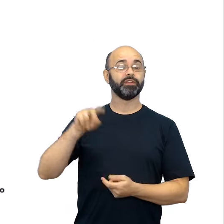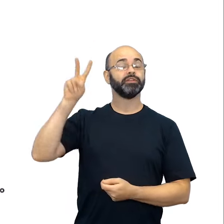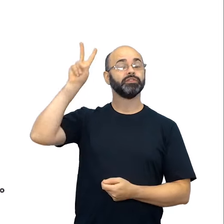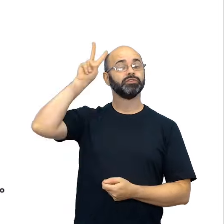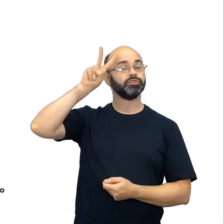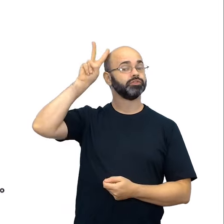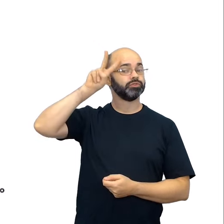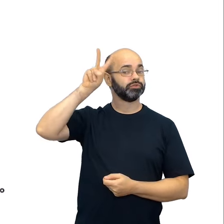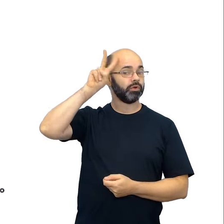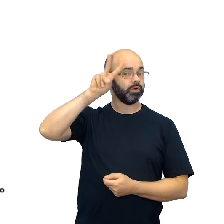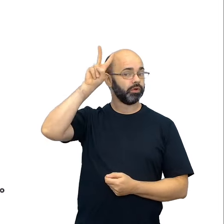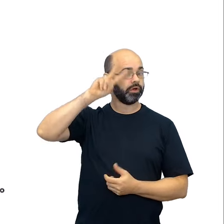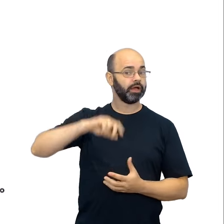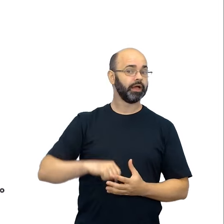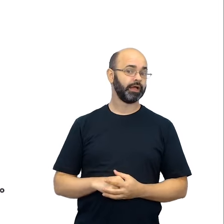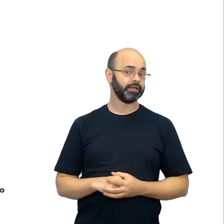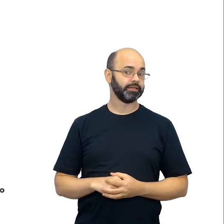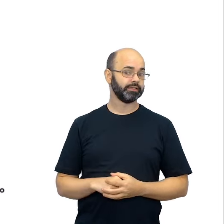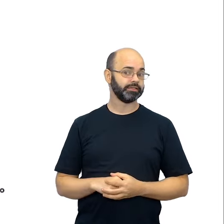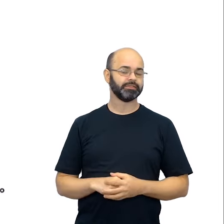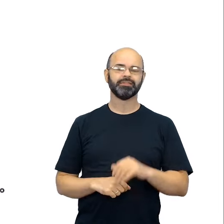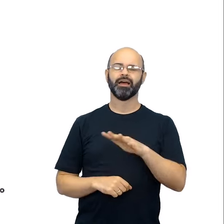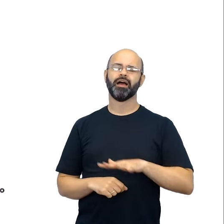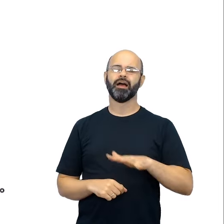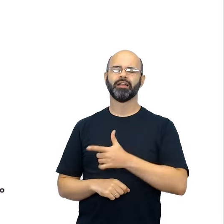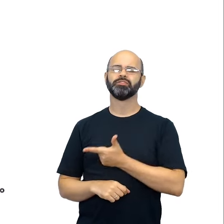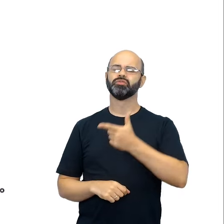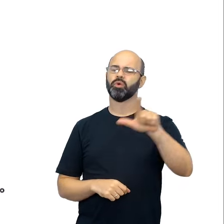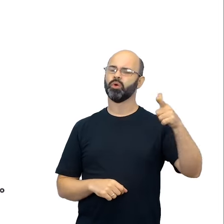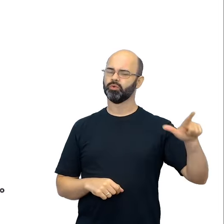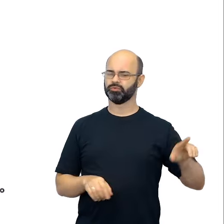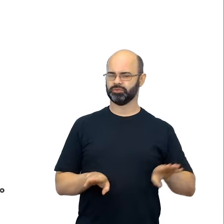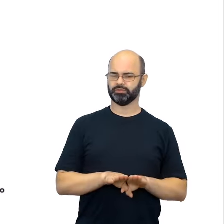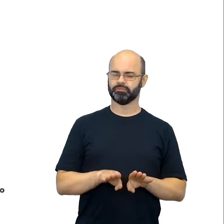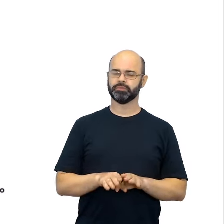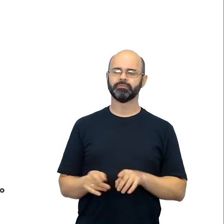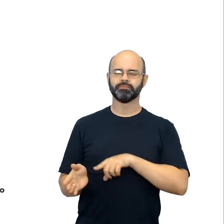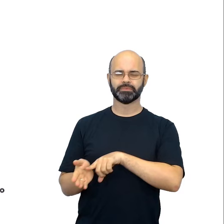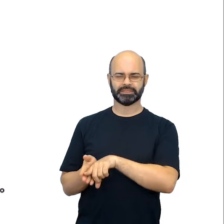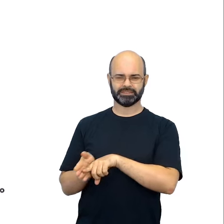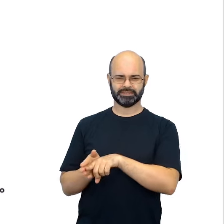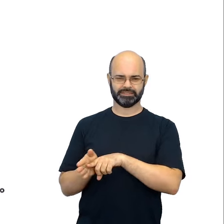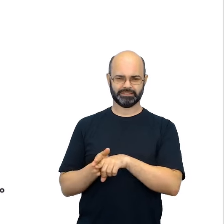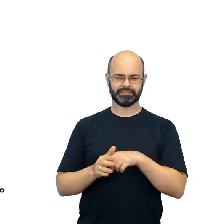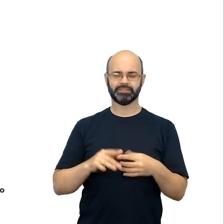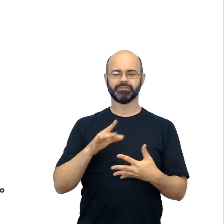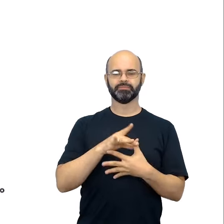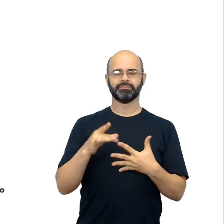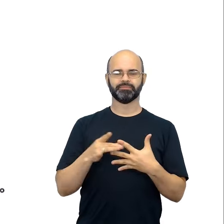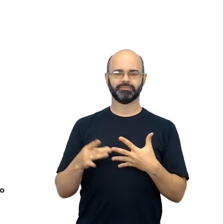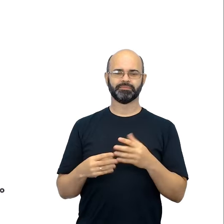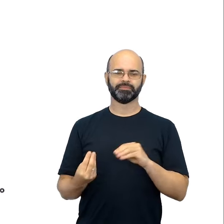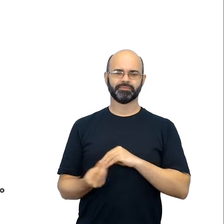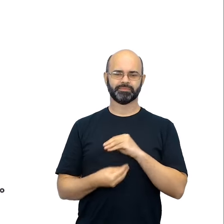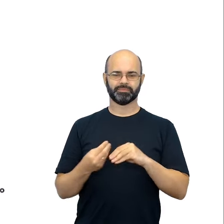outros áreas também. A pesquisa interdisciplinar, ela provoca reflexão sobre